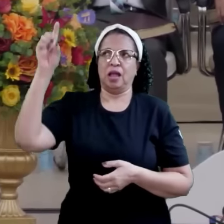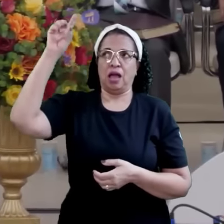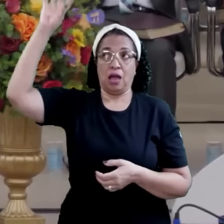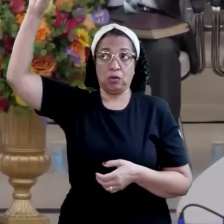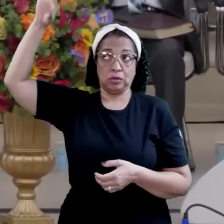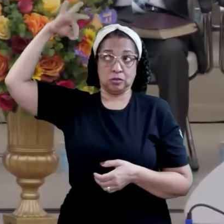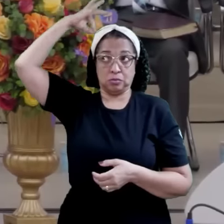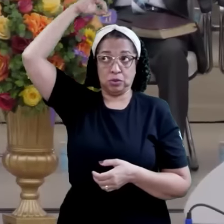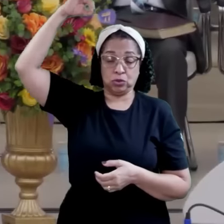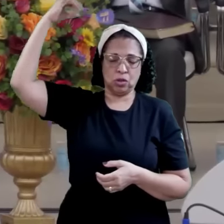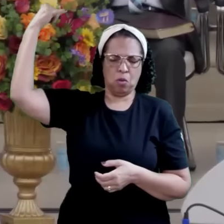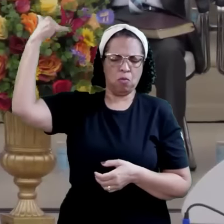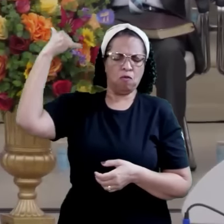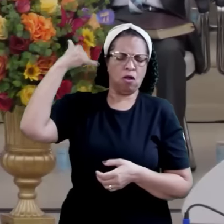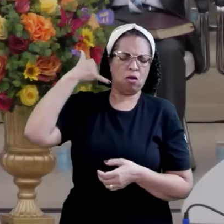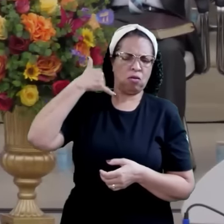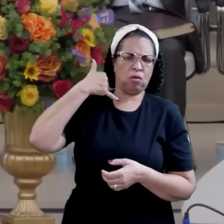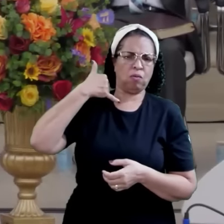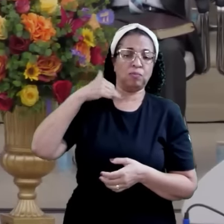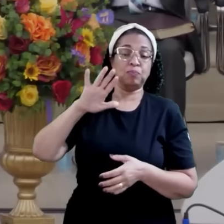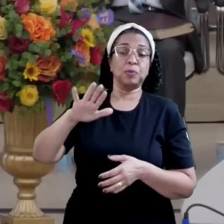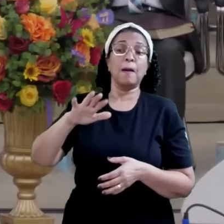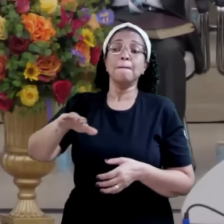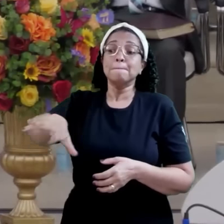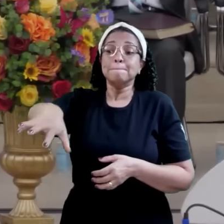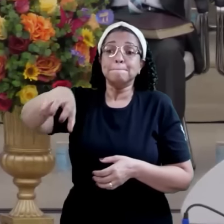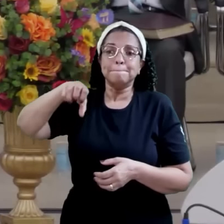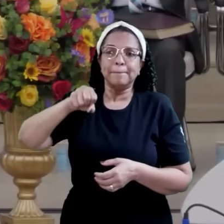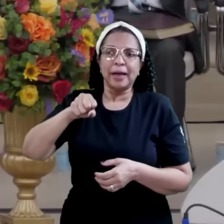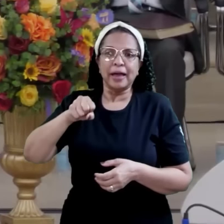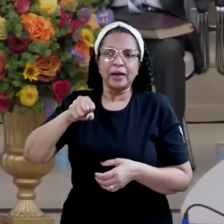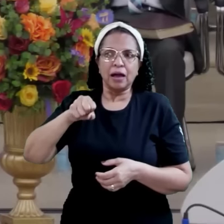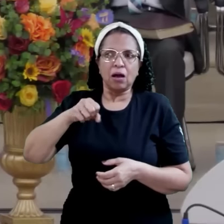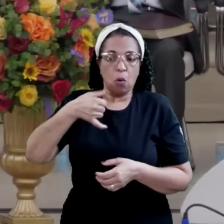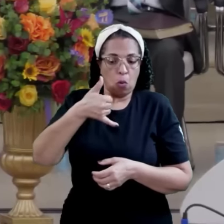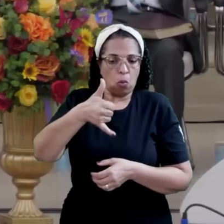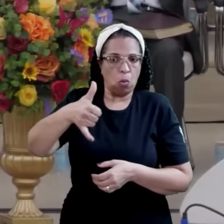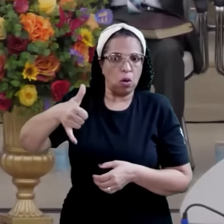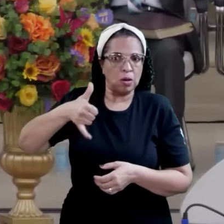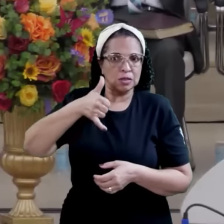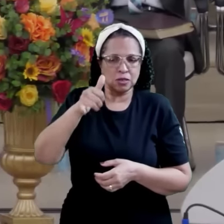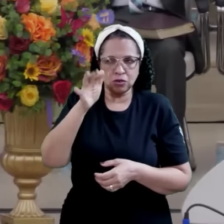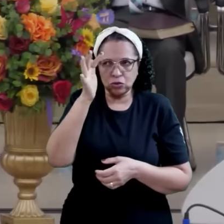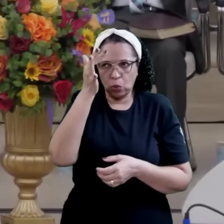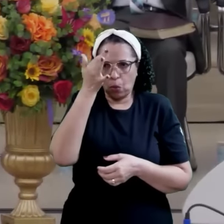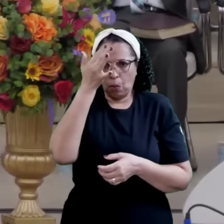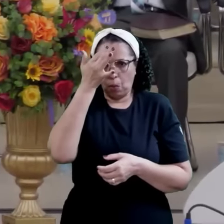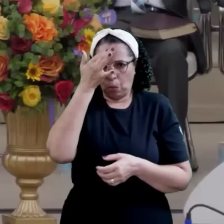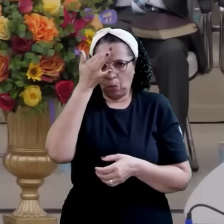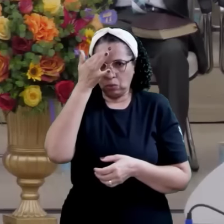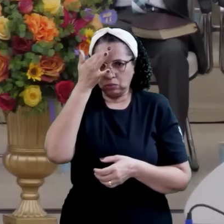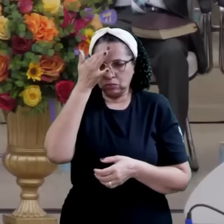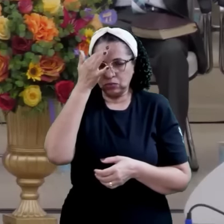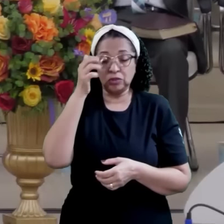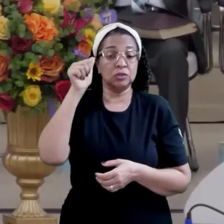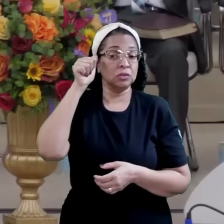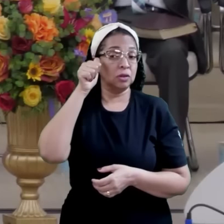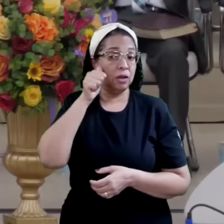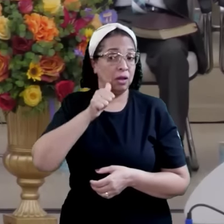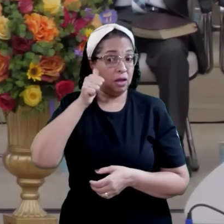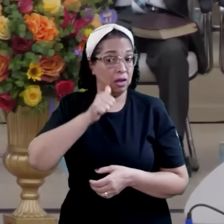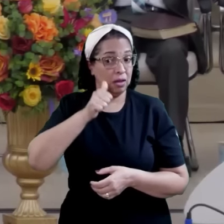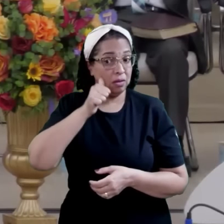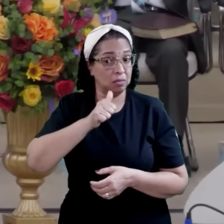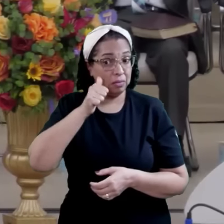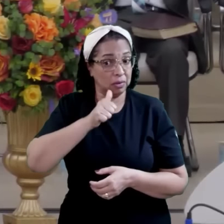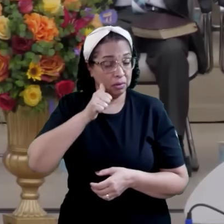azeite e peça para esse homem nas tuas costas descer ungir essa menina eu peguei o azeite falei irmão dá licença mas Deus tá mandando o Senhor descer E